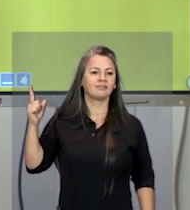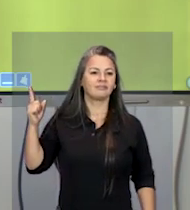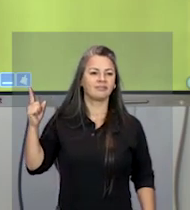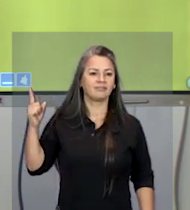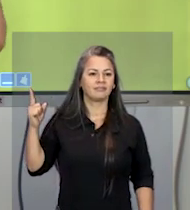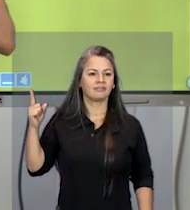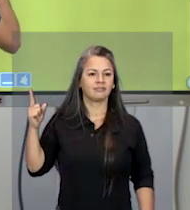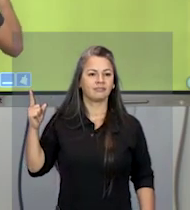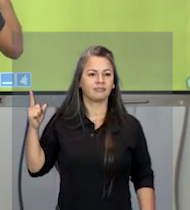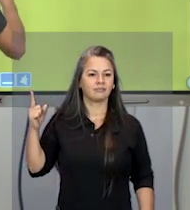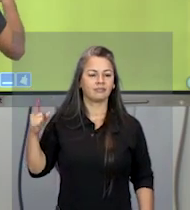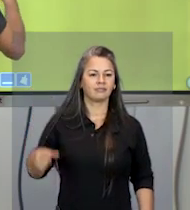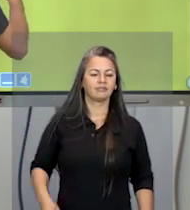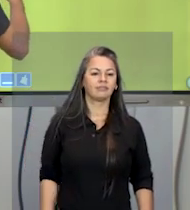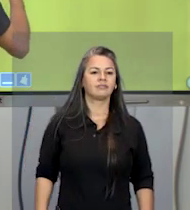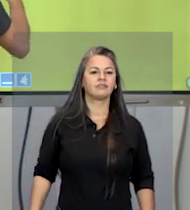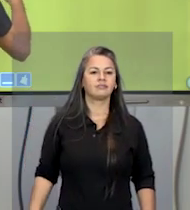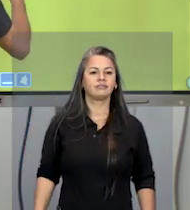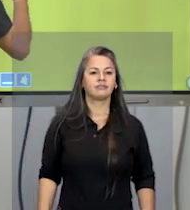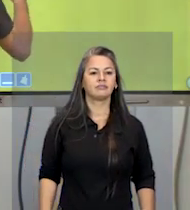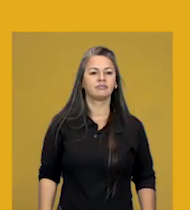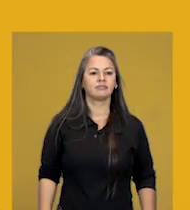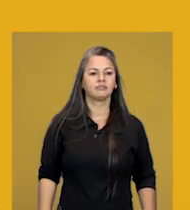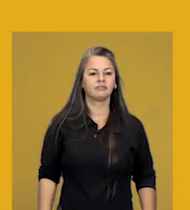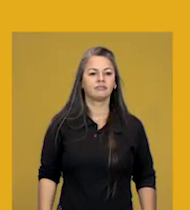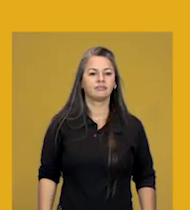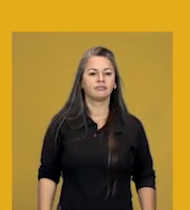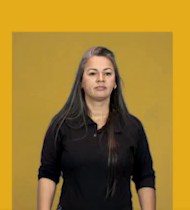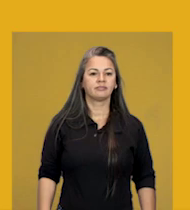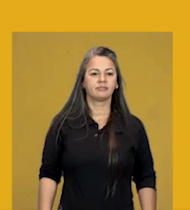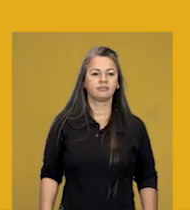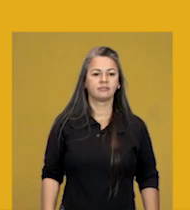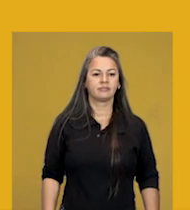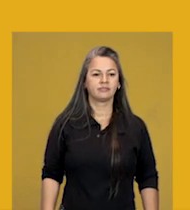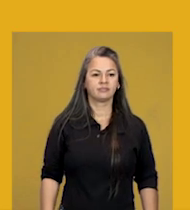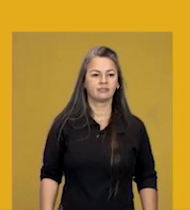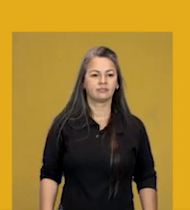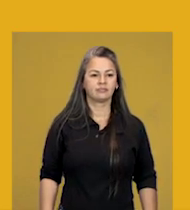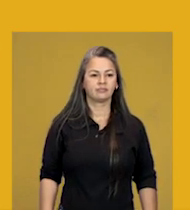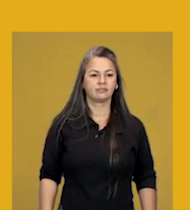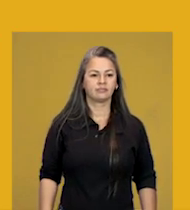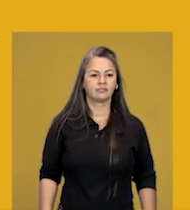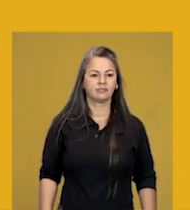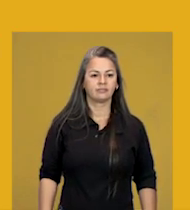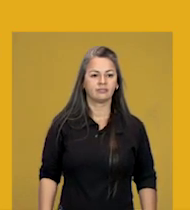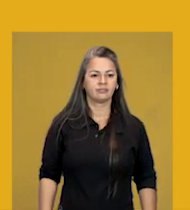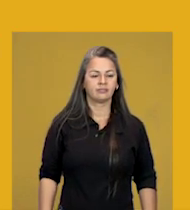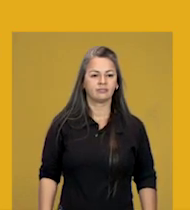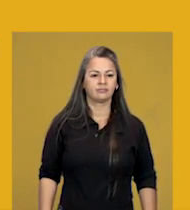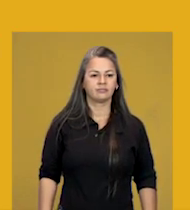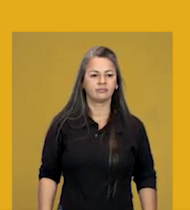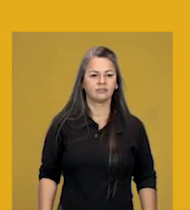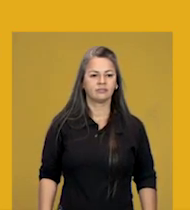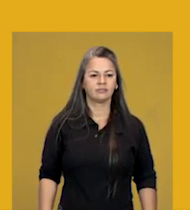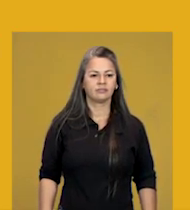15, 10, vamos calcular aqui mesmo. O perímetro é igual a 15 mais 10 mais 8.